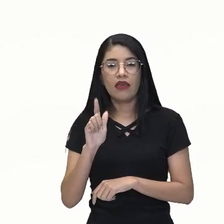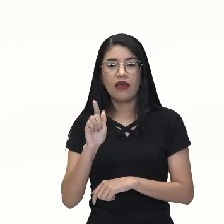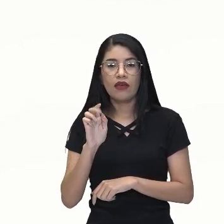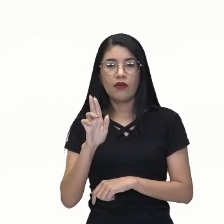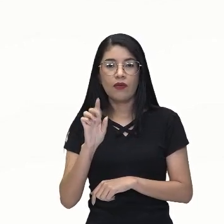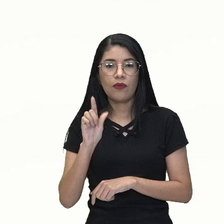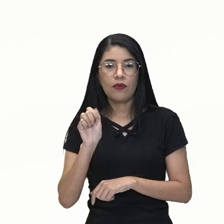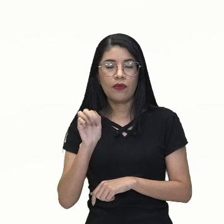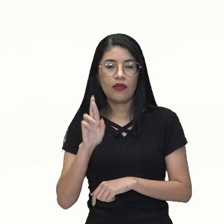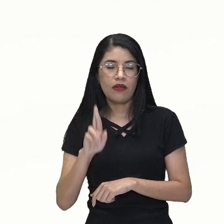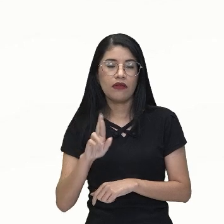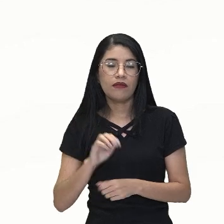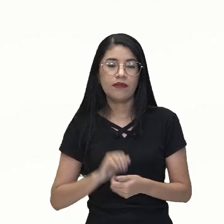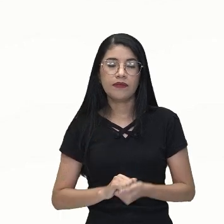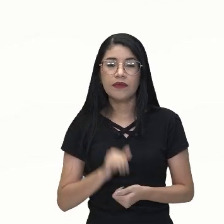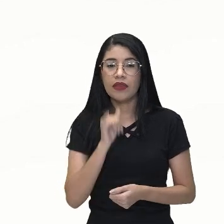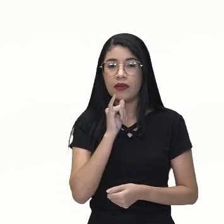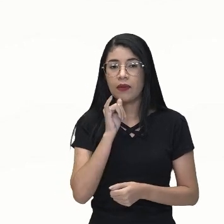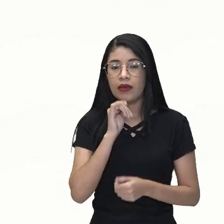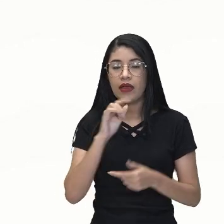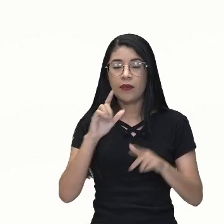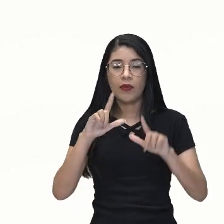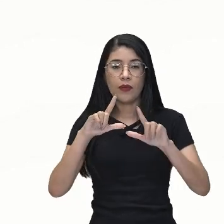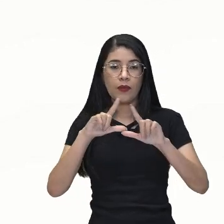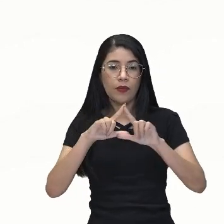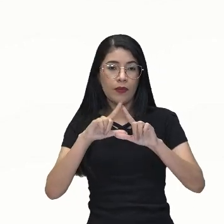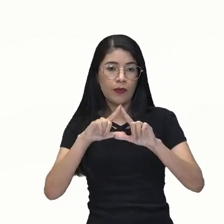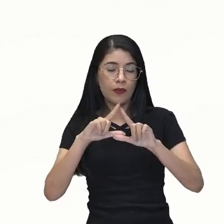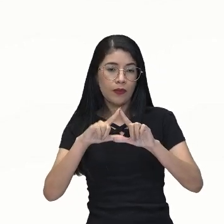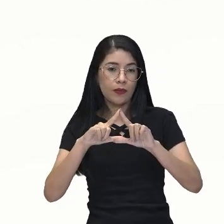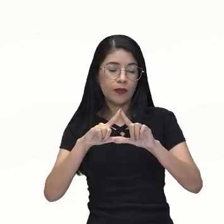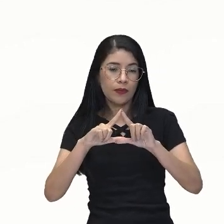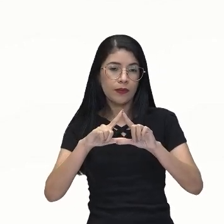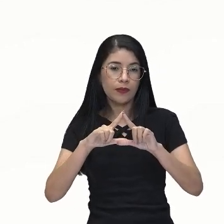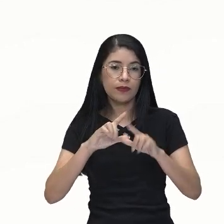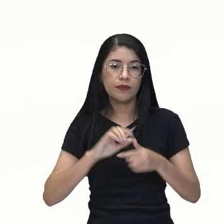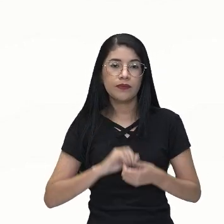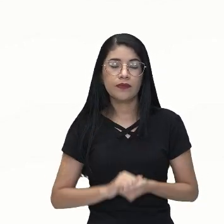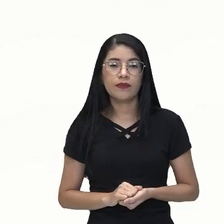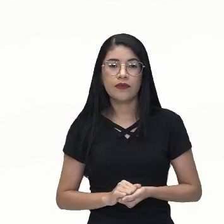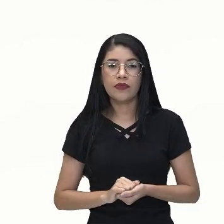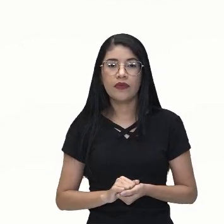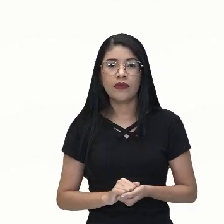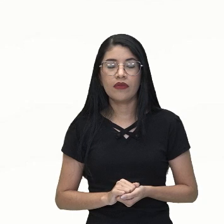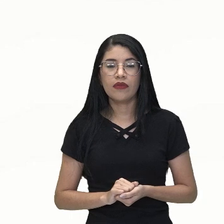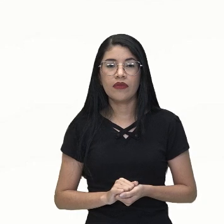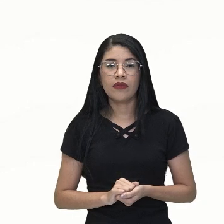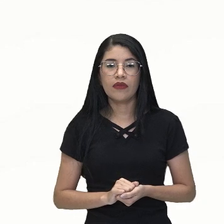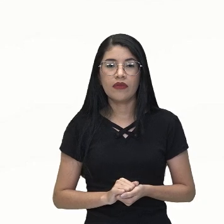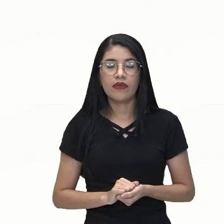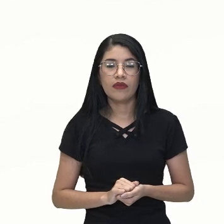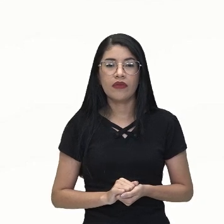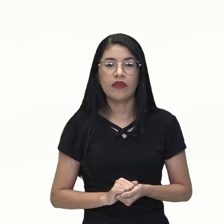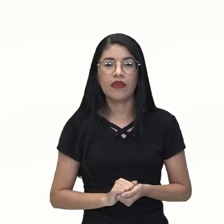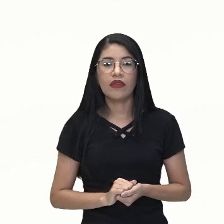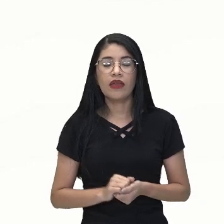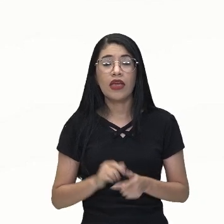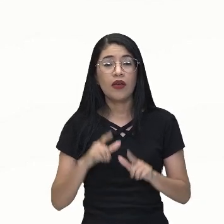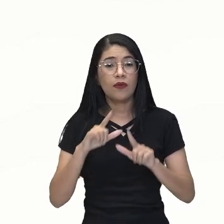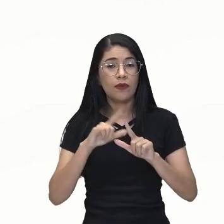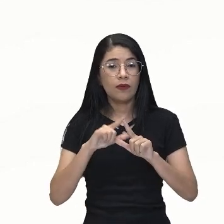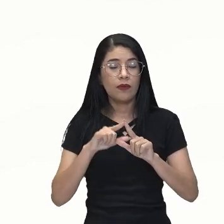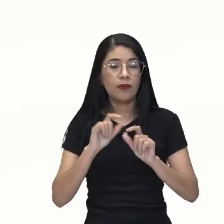por exemplo, então, o triângulo retângulo, aliás, o triângulo equilátero, né? O triângulo